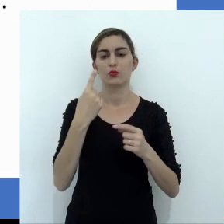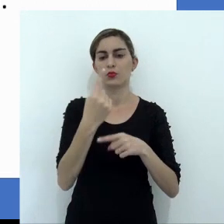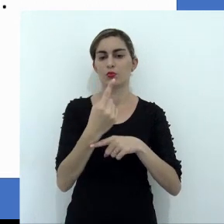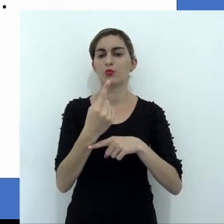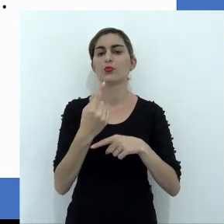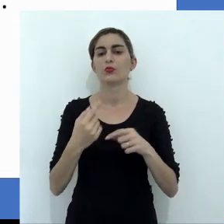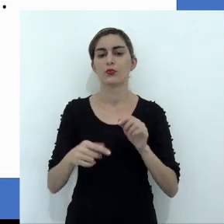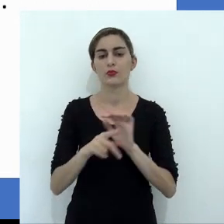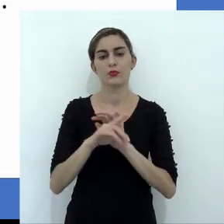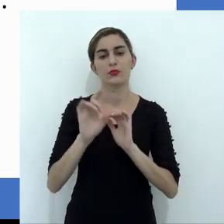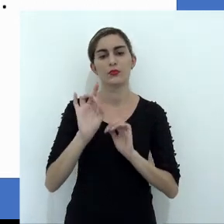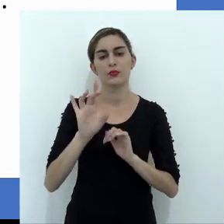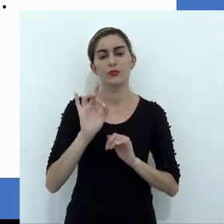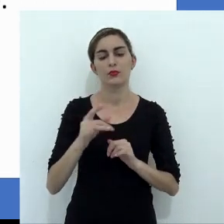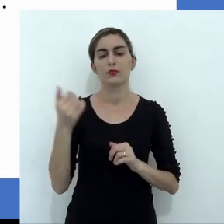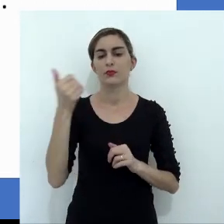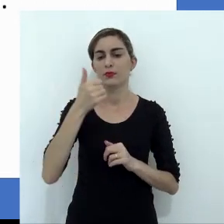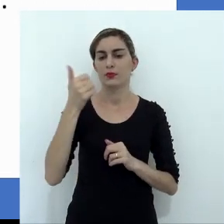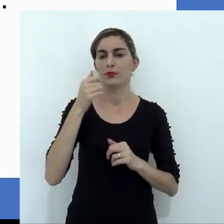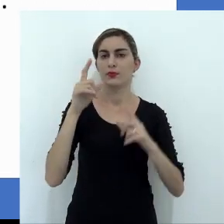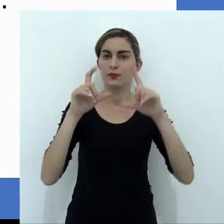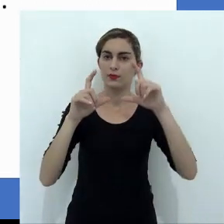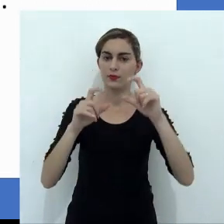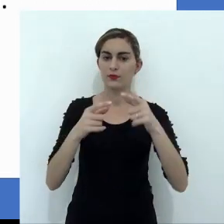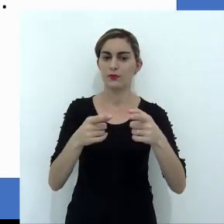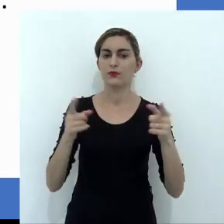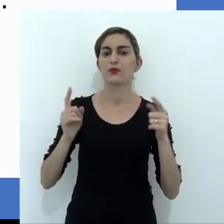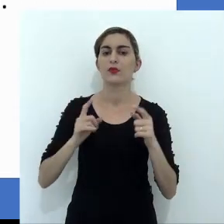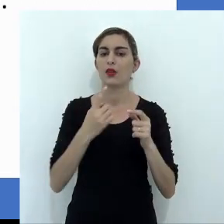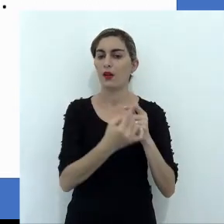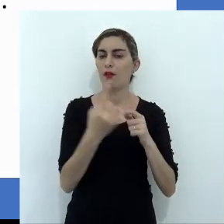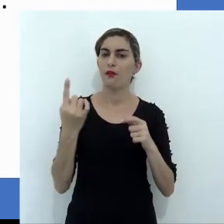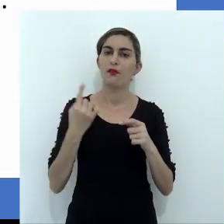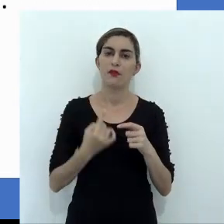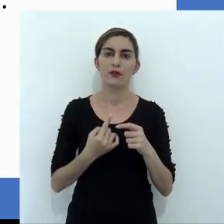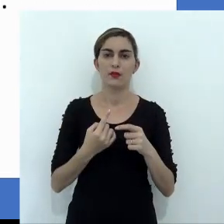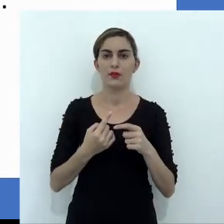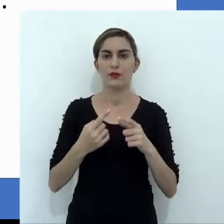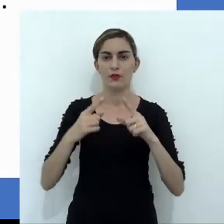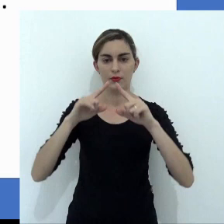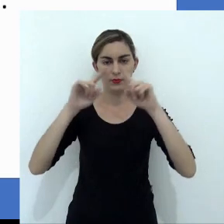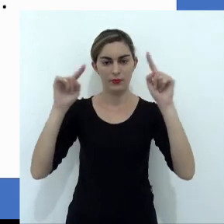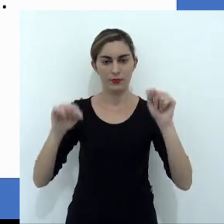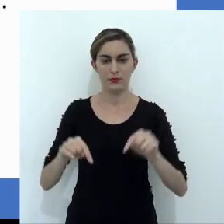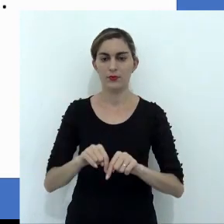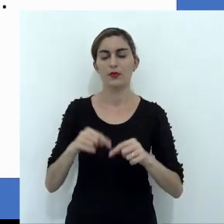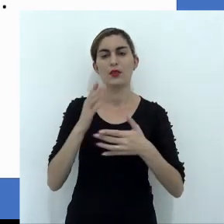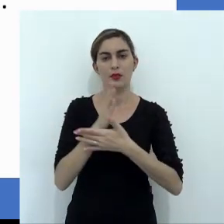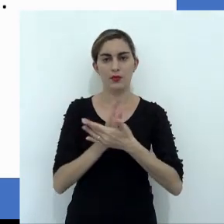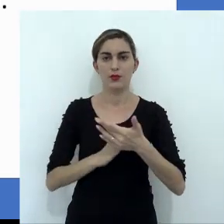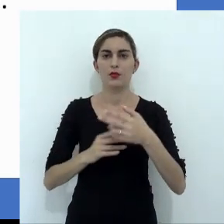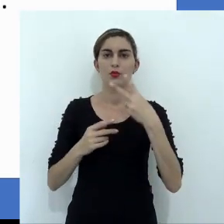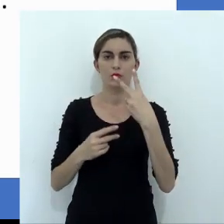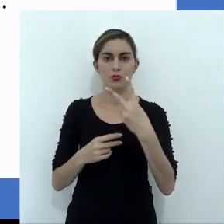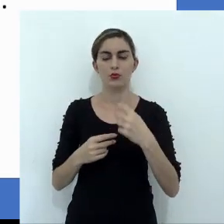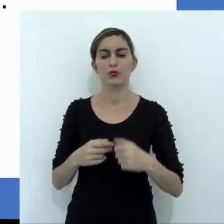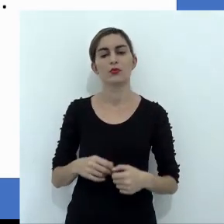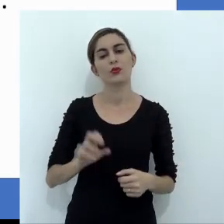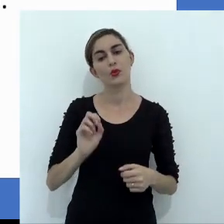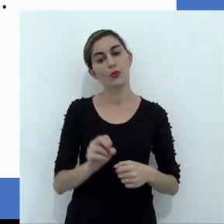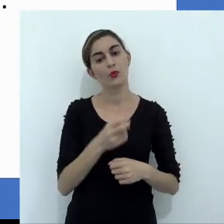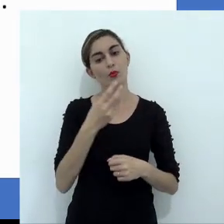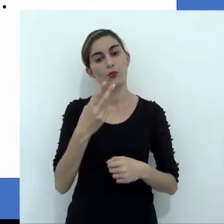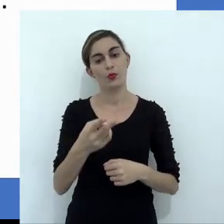a uma parte apenas da primeira figura, já que cada uma das partes da primeira figura foi dividida em 2.